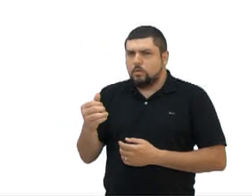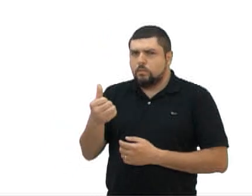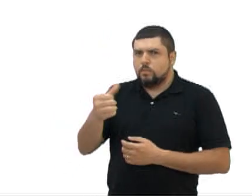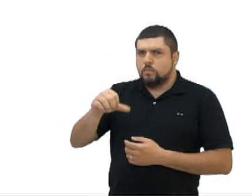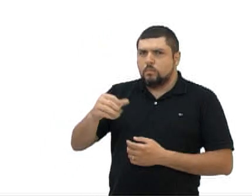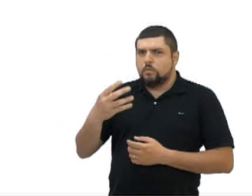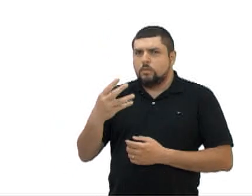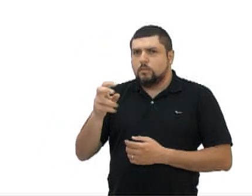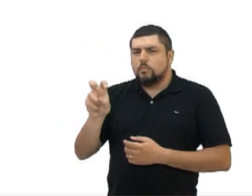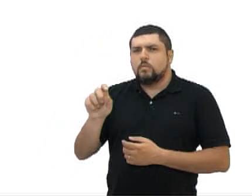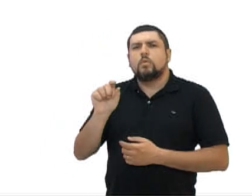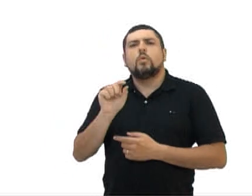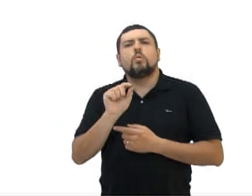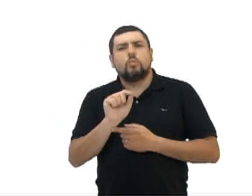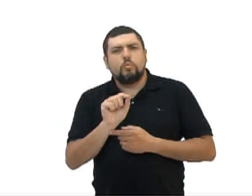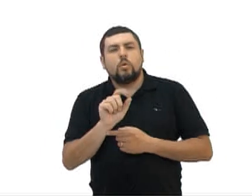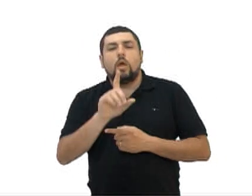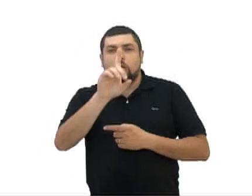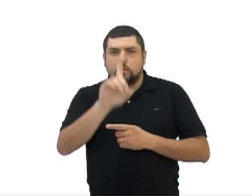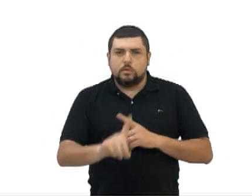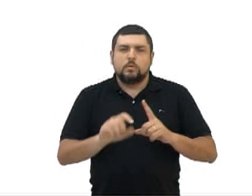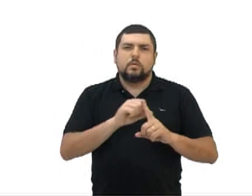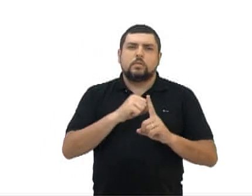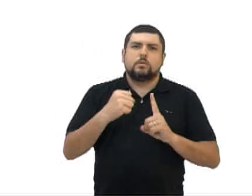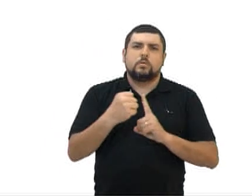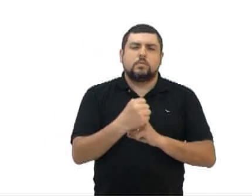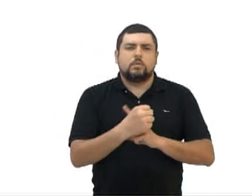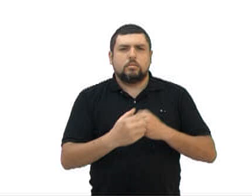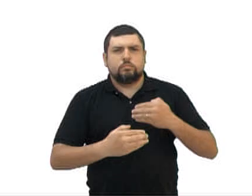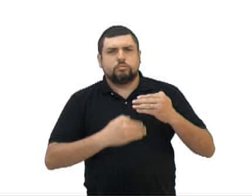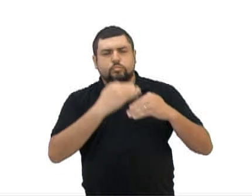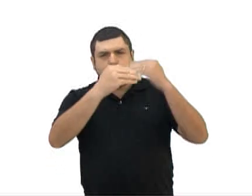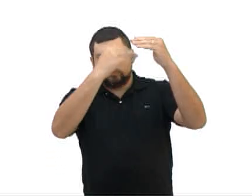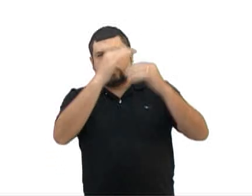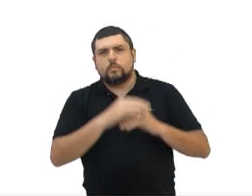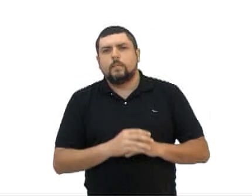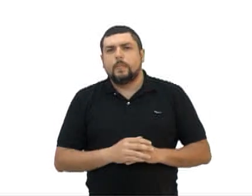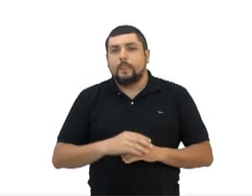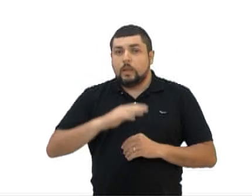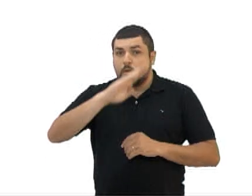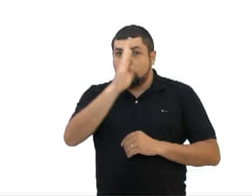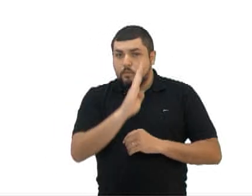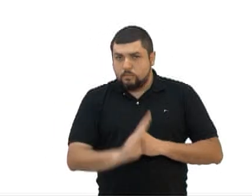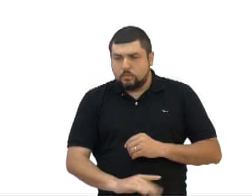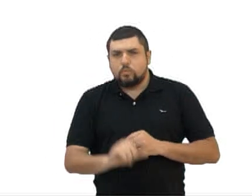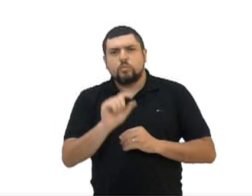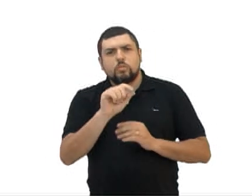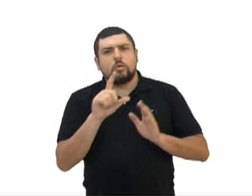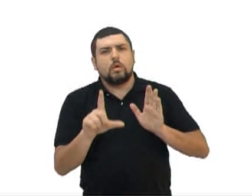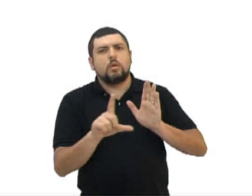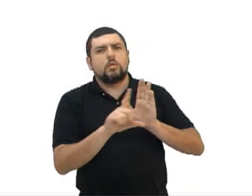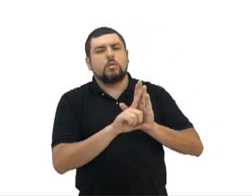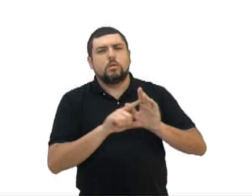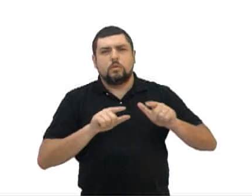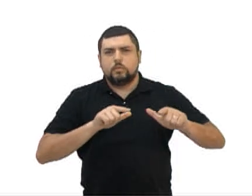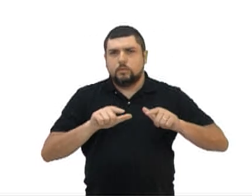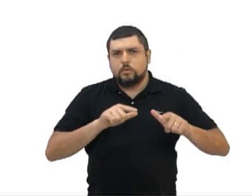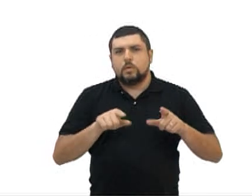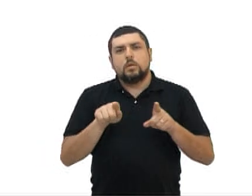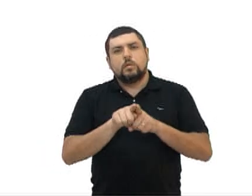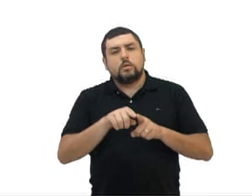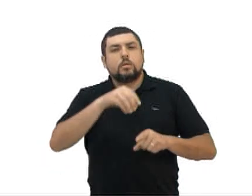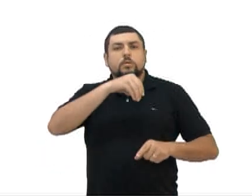no âmbito dos direitos sociais. O Brasil passou a ter uma legislação trabalhista, salário mínimo.